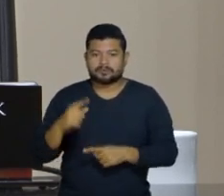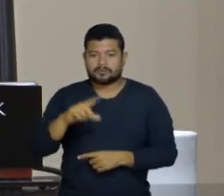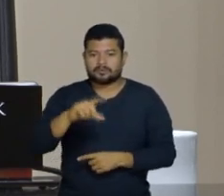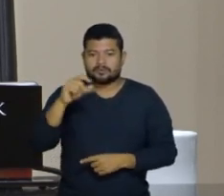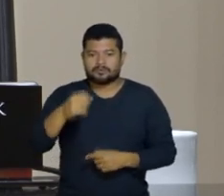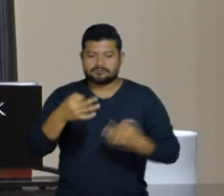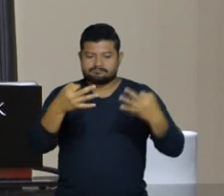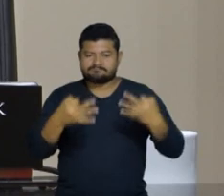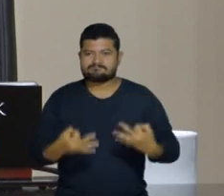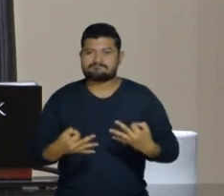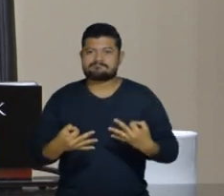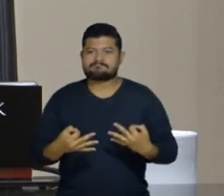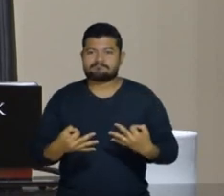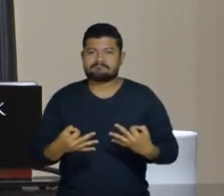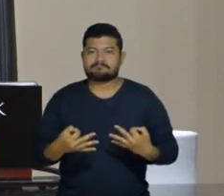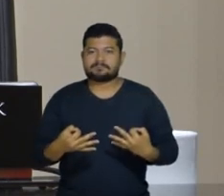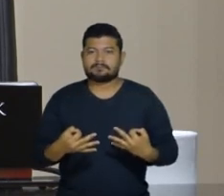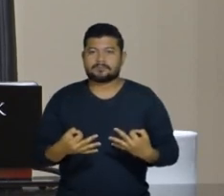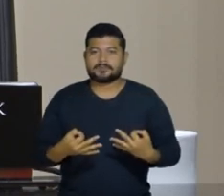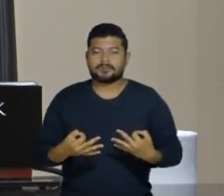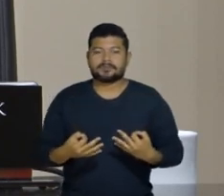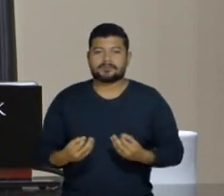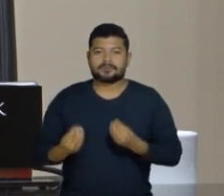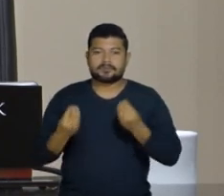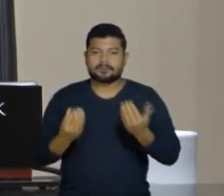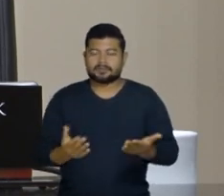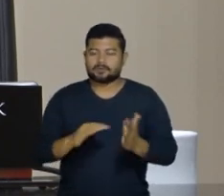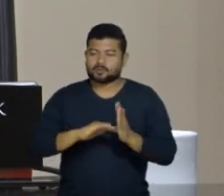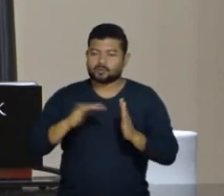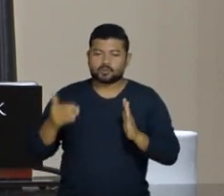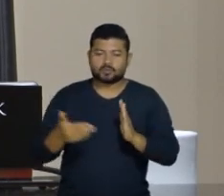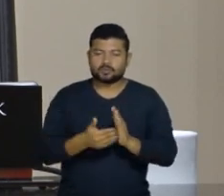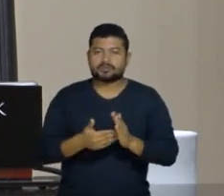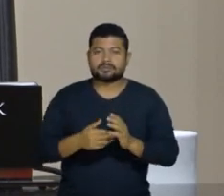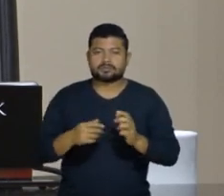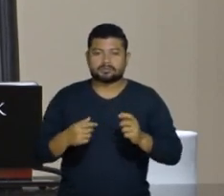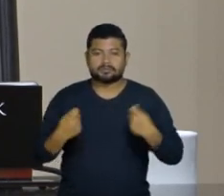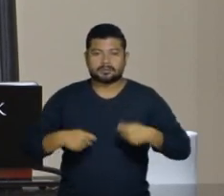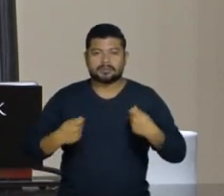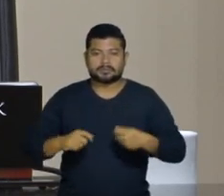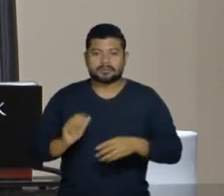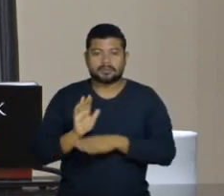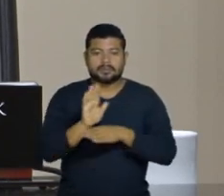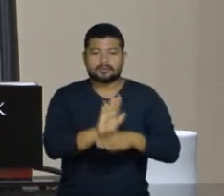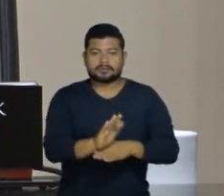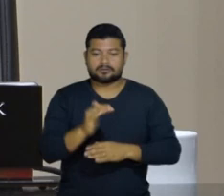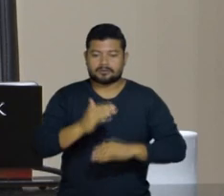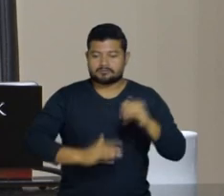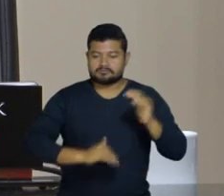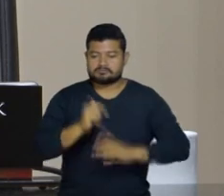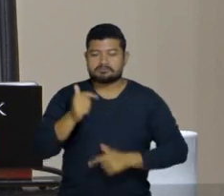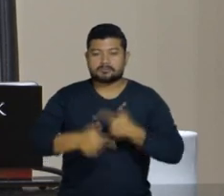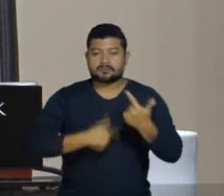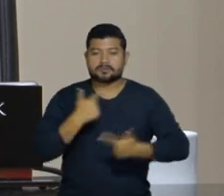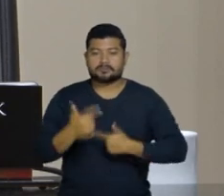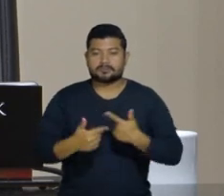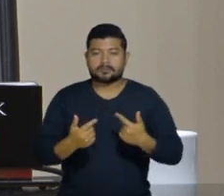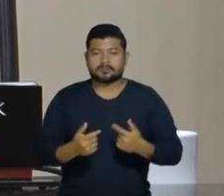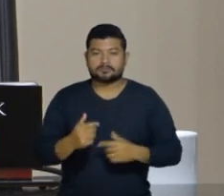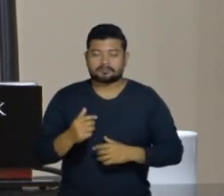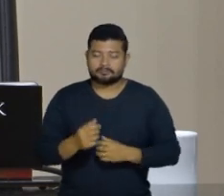e dá todas as condições de trabalho. Saudar os colegas